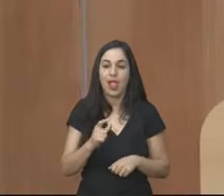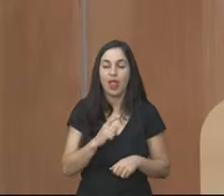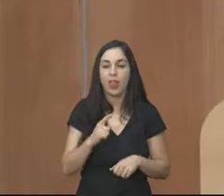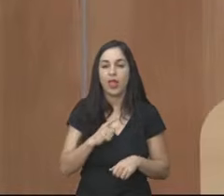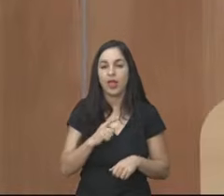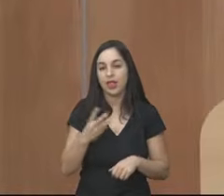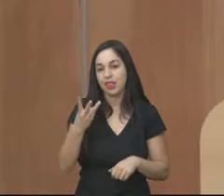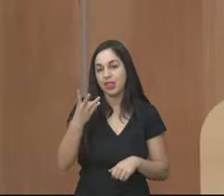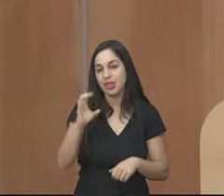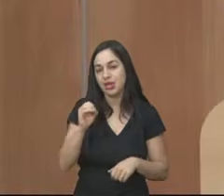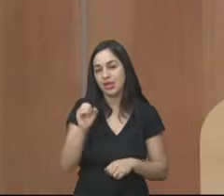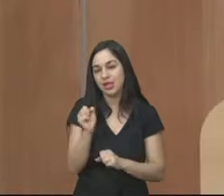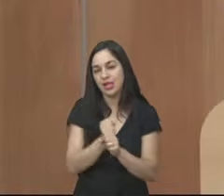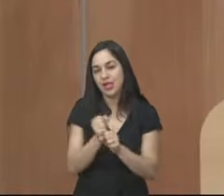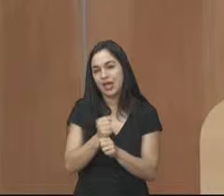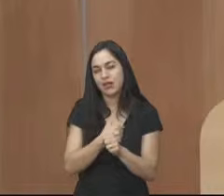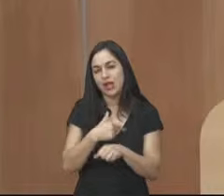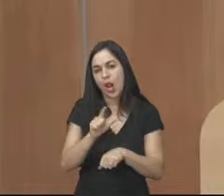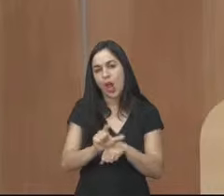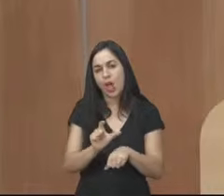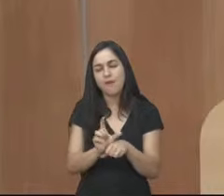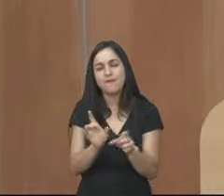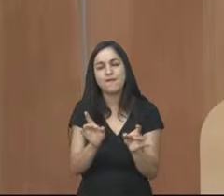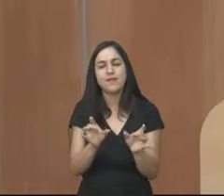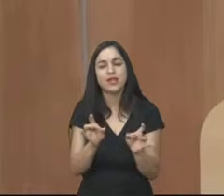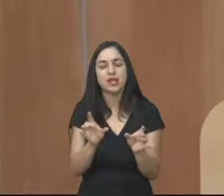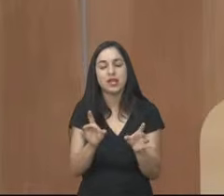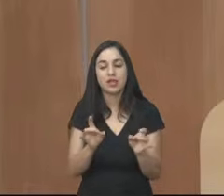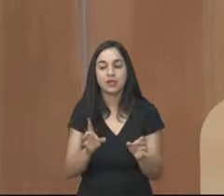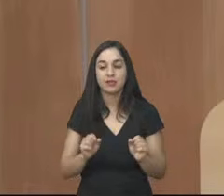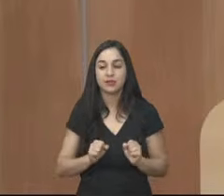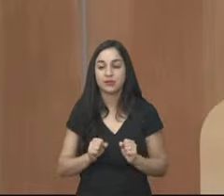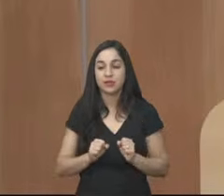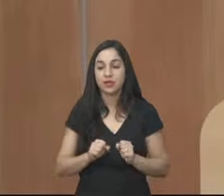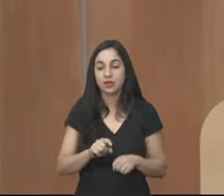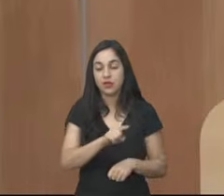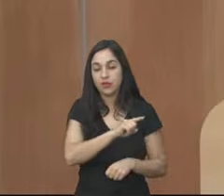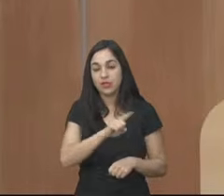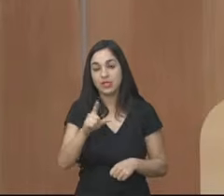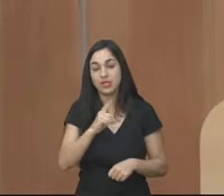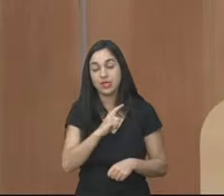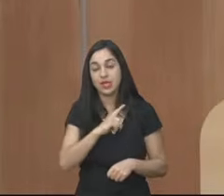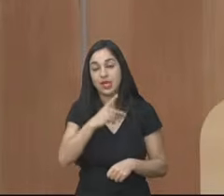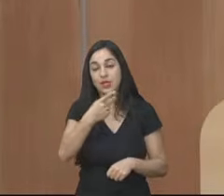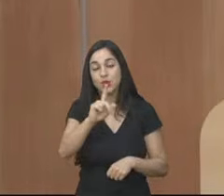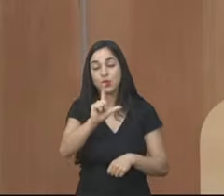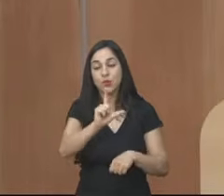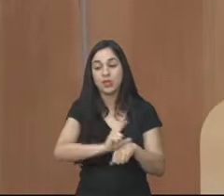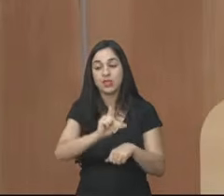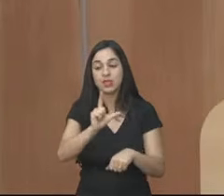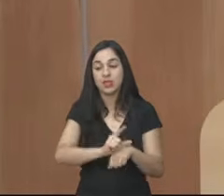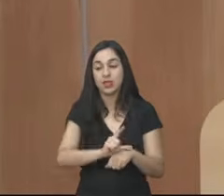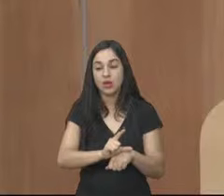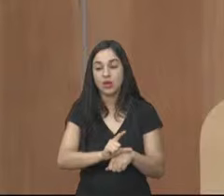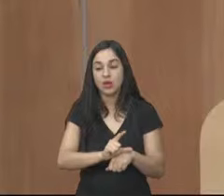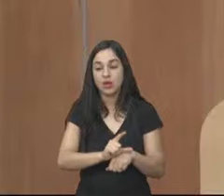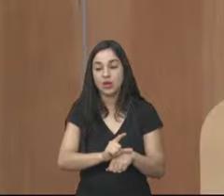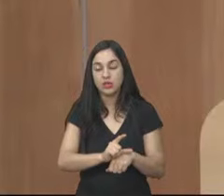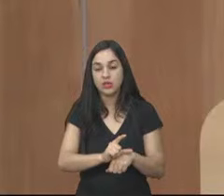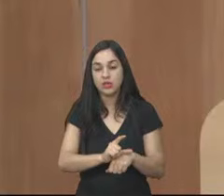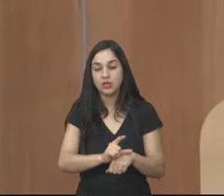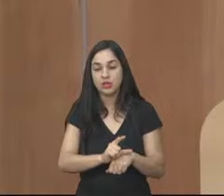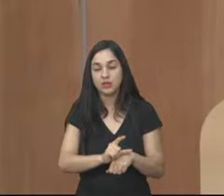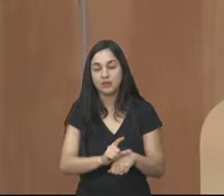30 anos de comércio, sou vendedor nato. Vocês têm as suas lojas solidárias para o